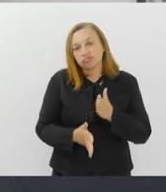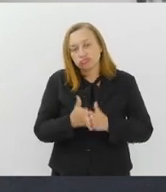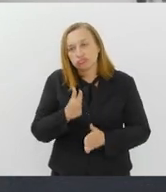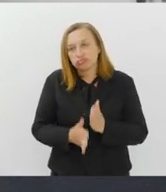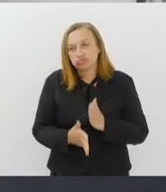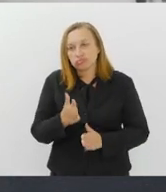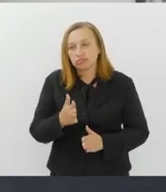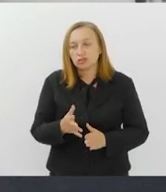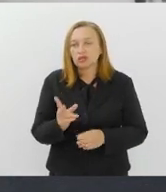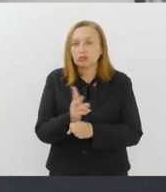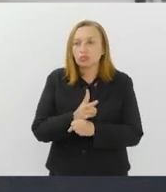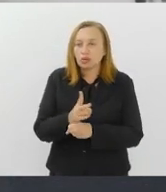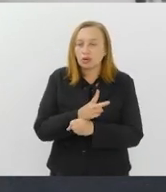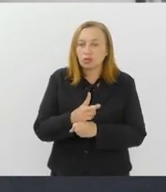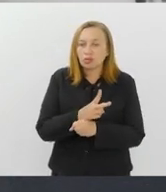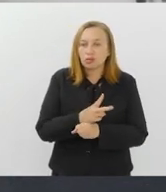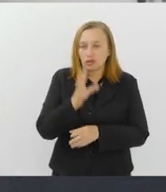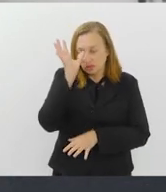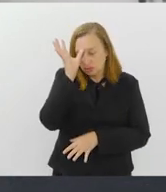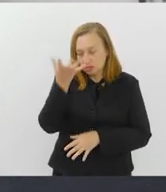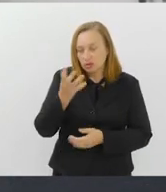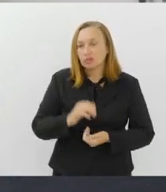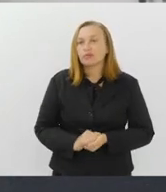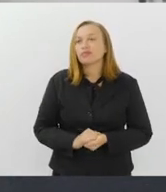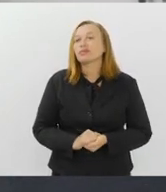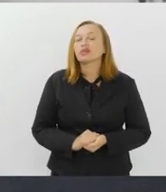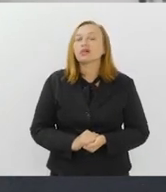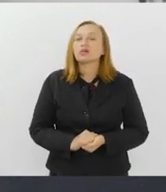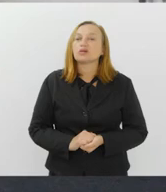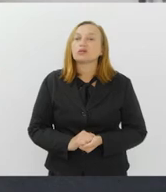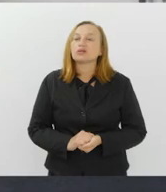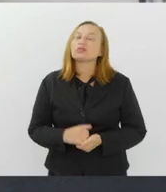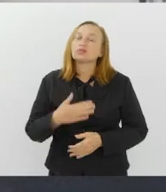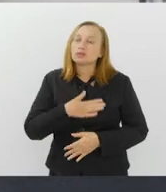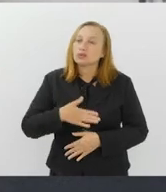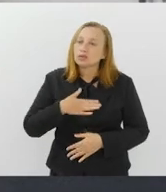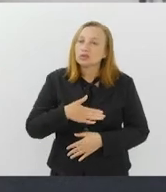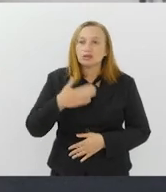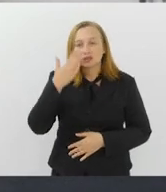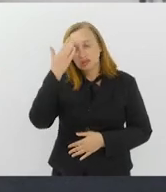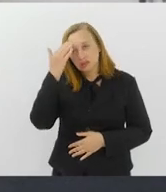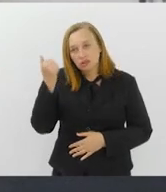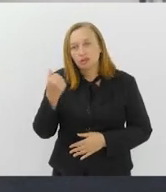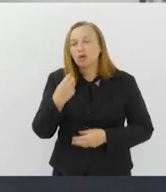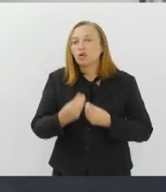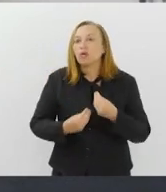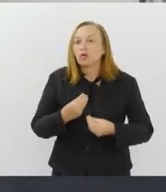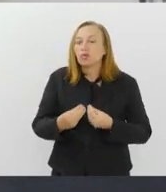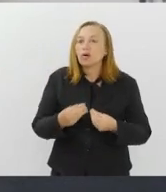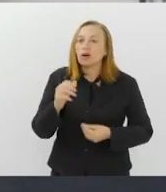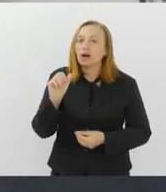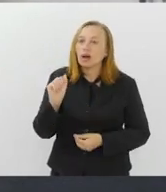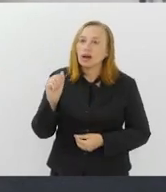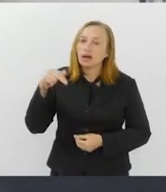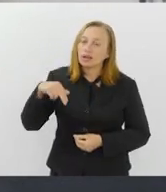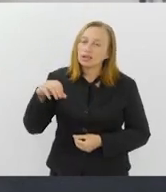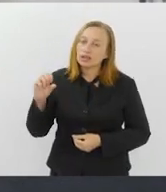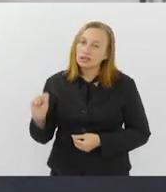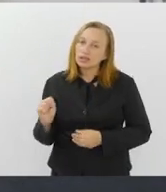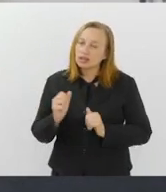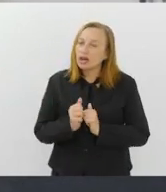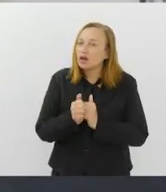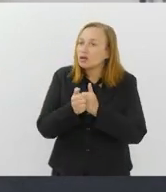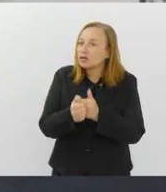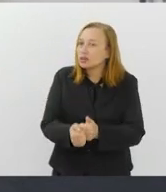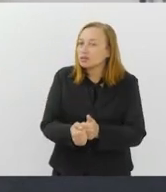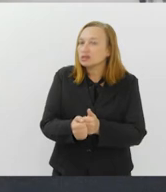busca alternativas viáveis. Dessa forma, gostaria de saber como a ANS acompanha